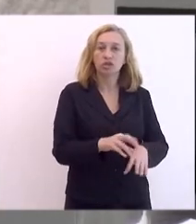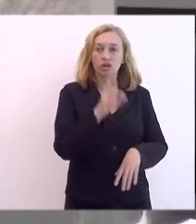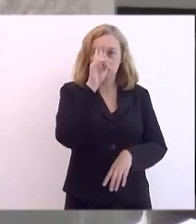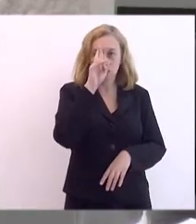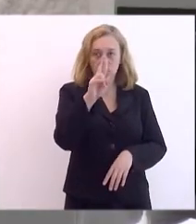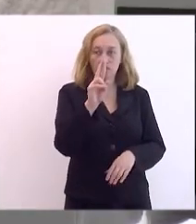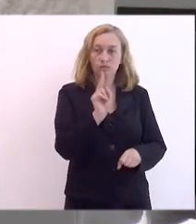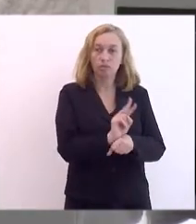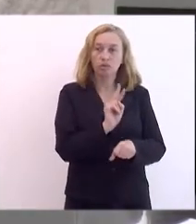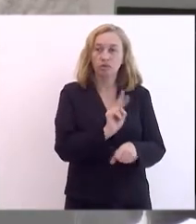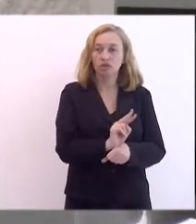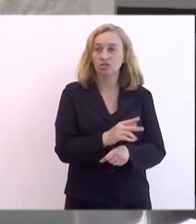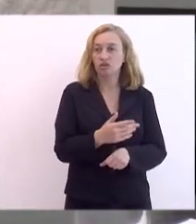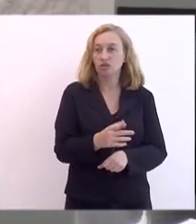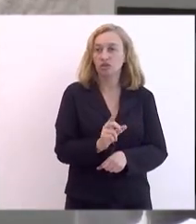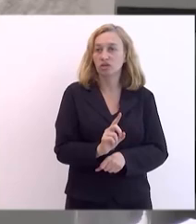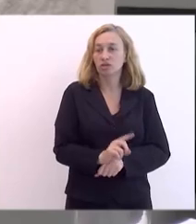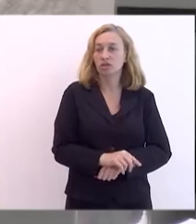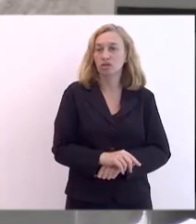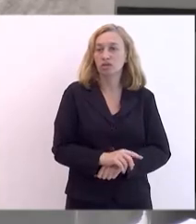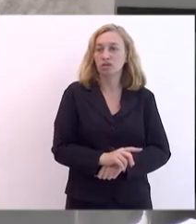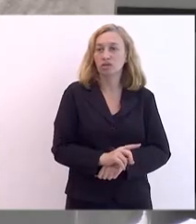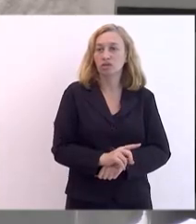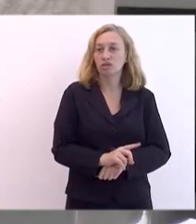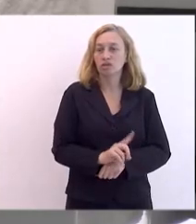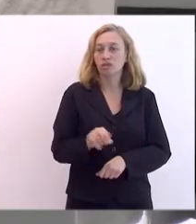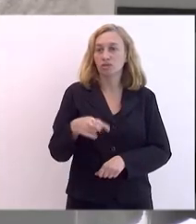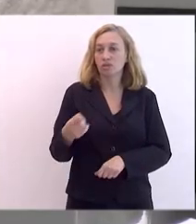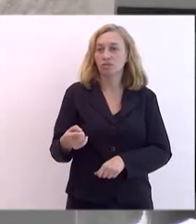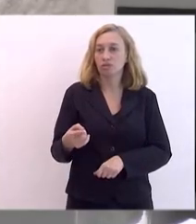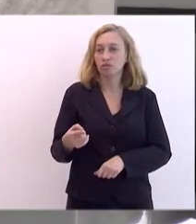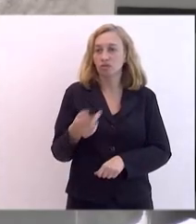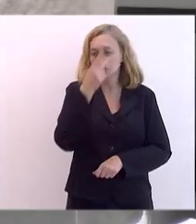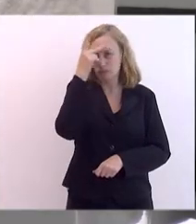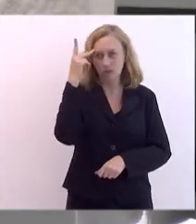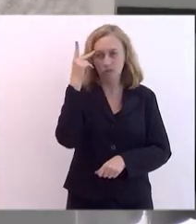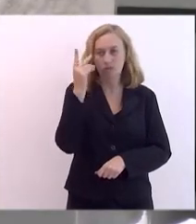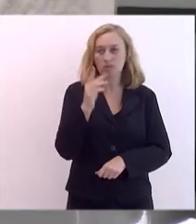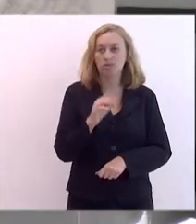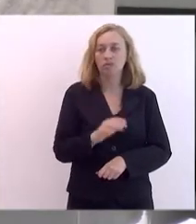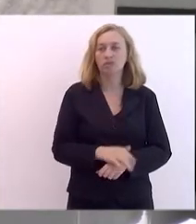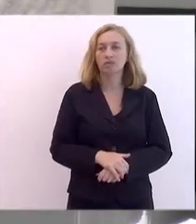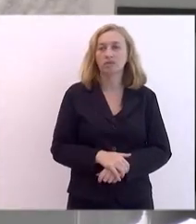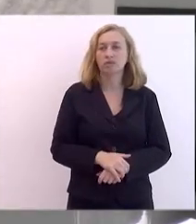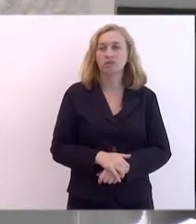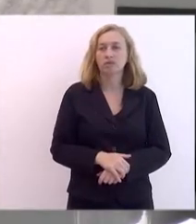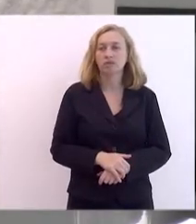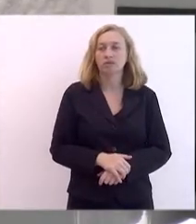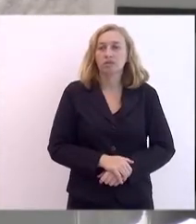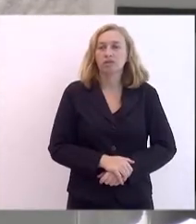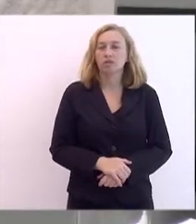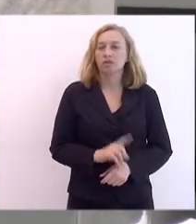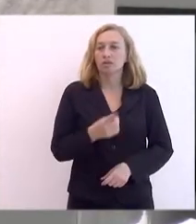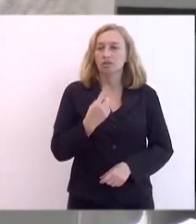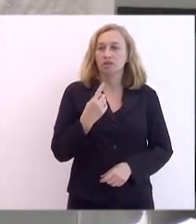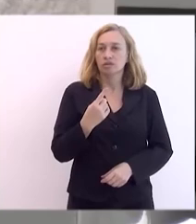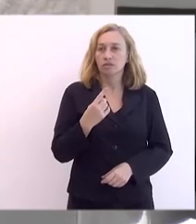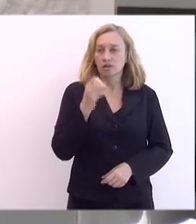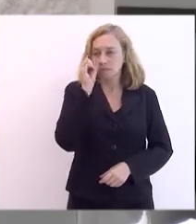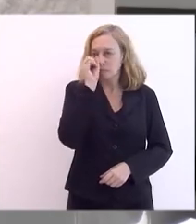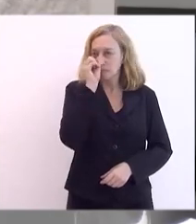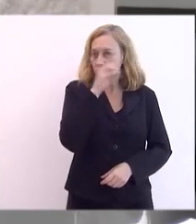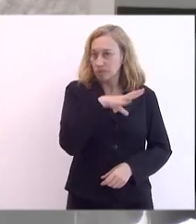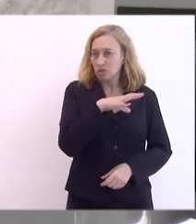estaria protegendo... Enfim, uma tentativa absurda que foi, evidentemente, rechaçada por todos aqui.